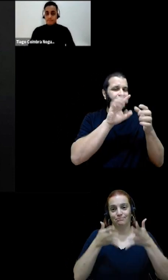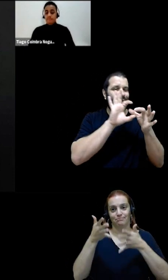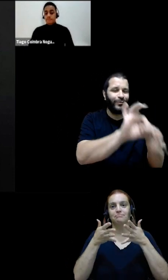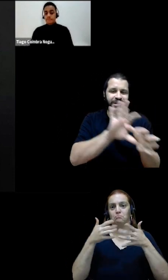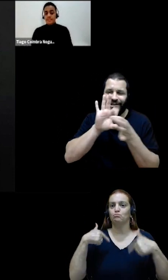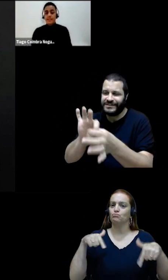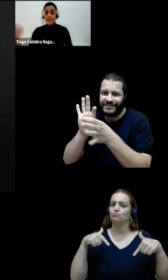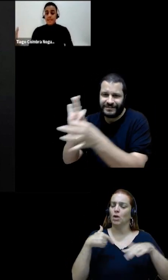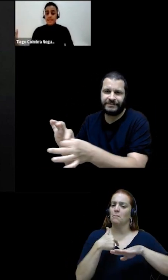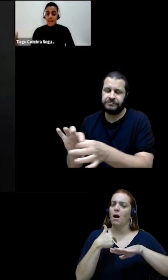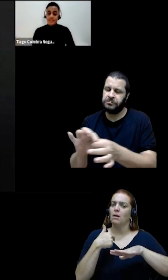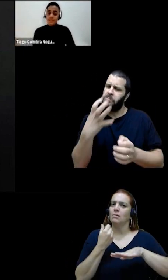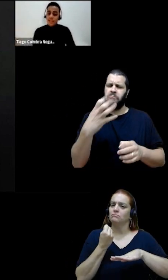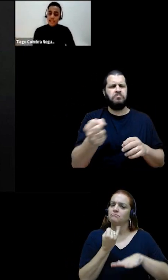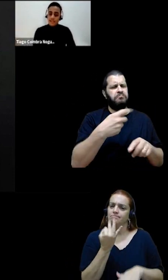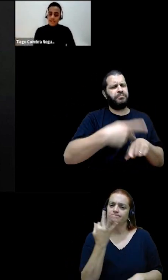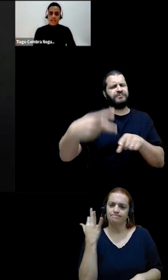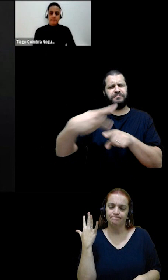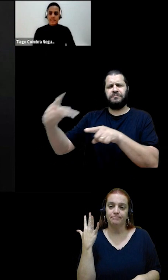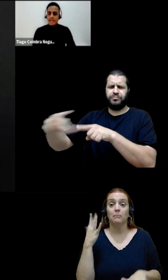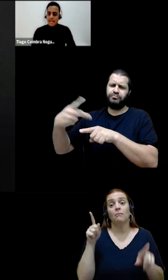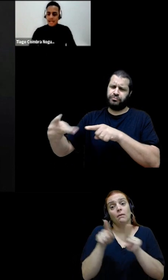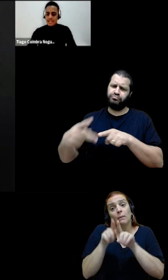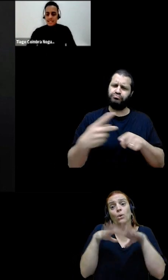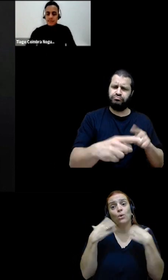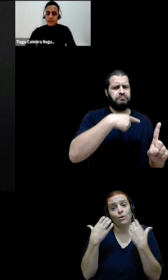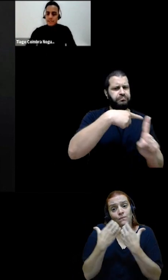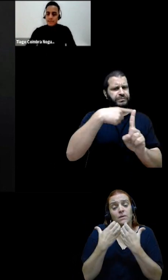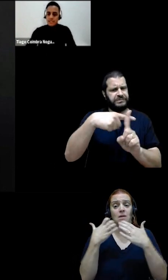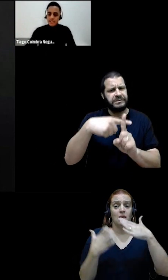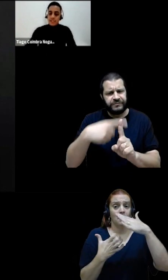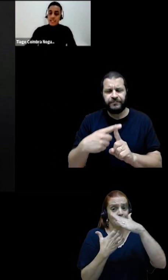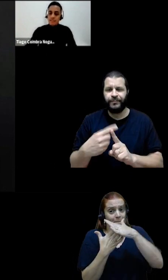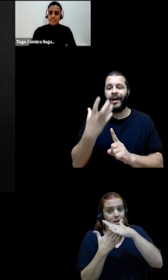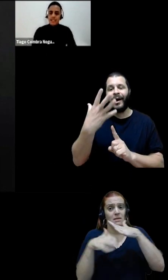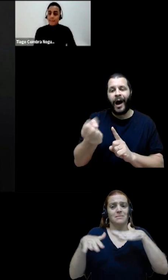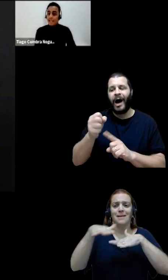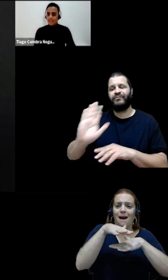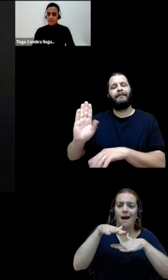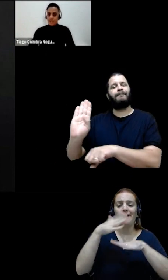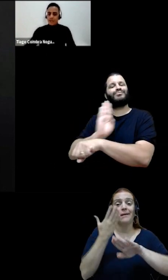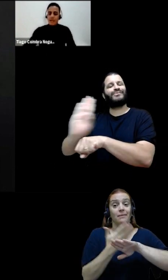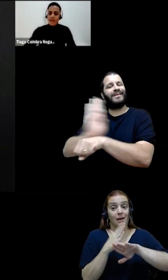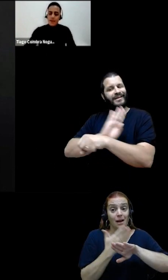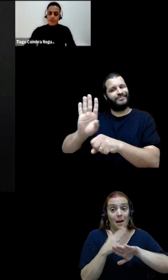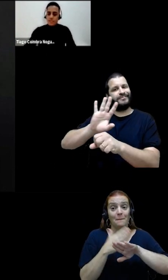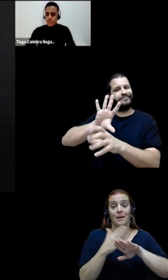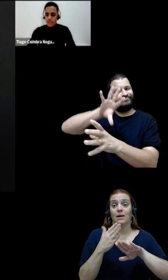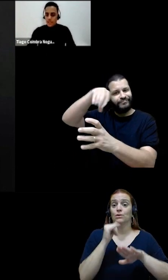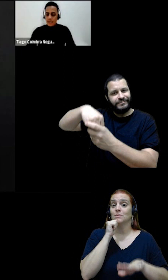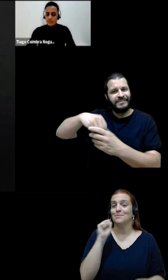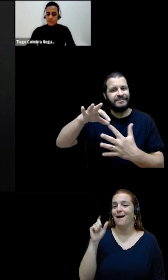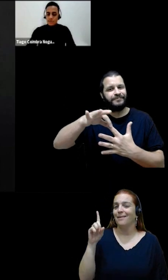frequência. Também as conferências, né, empresariais, no campo administrativo, treinamentos,